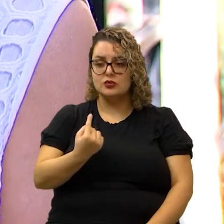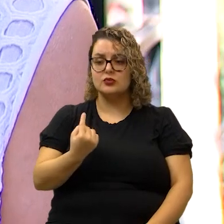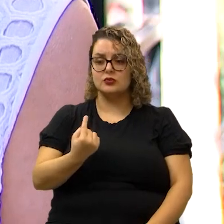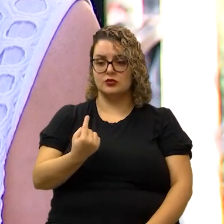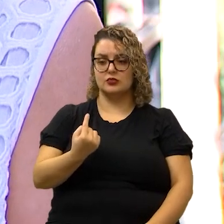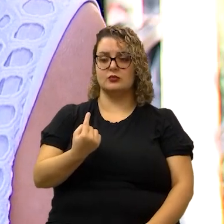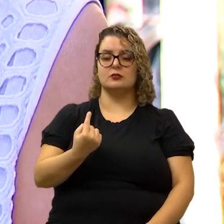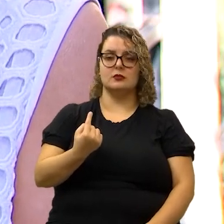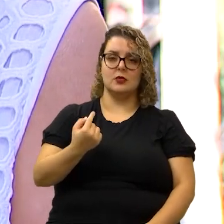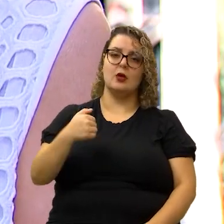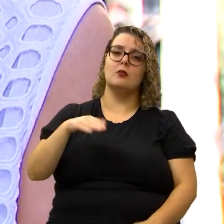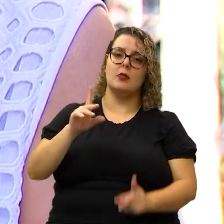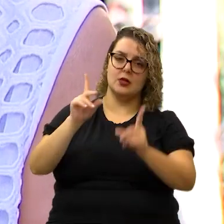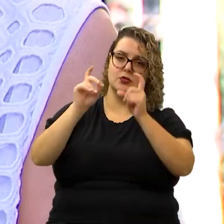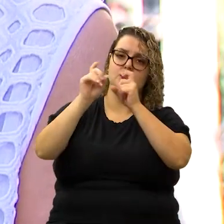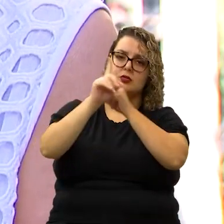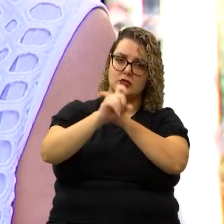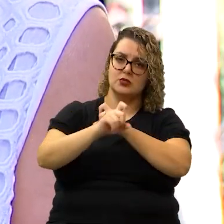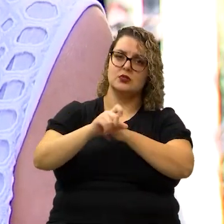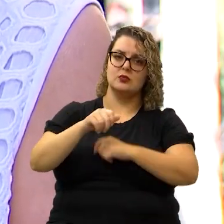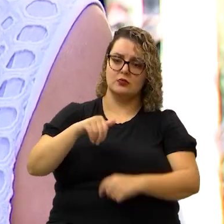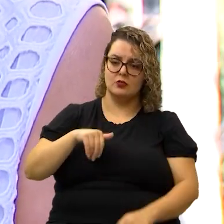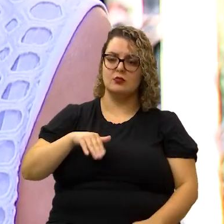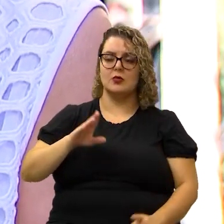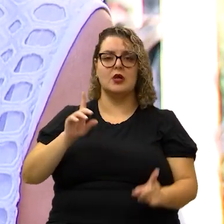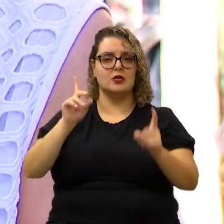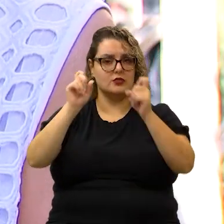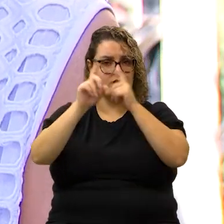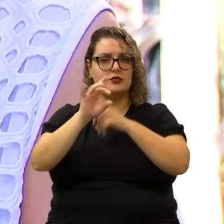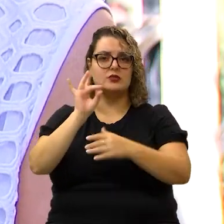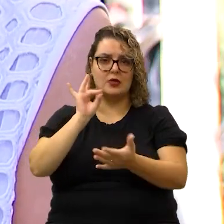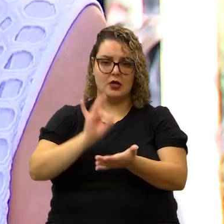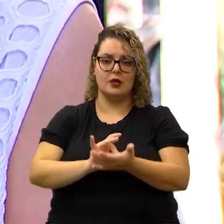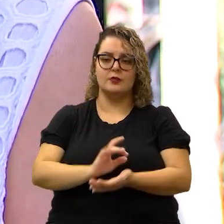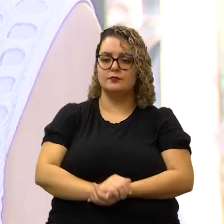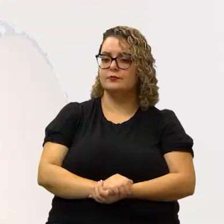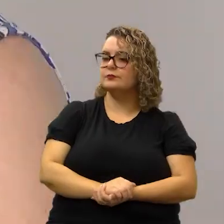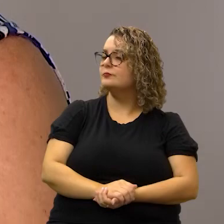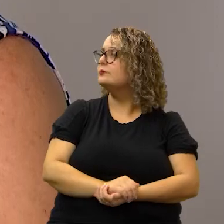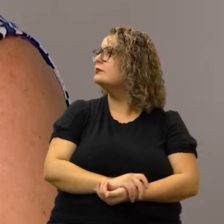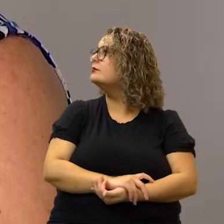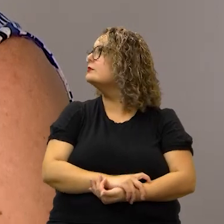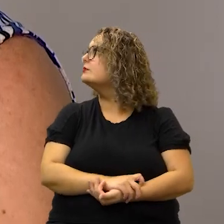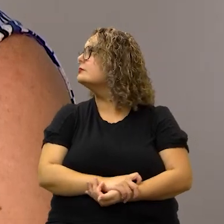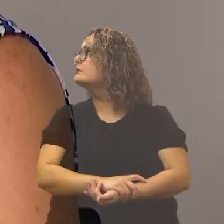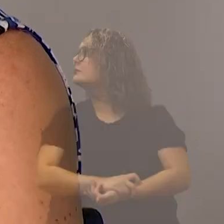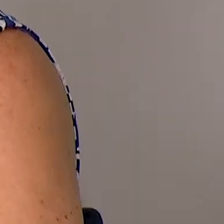sozinha seria muito mais difícil mesmo.